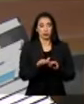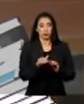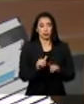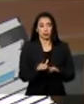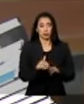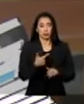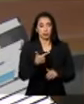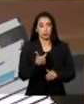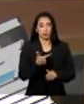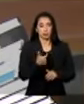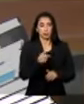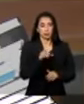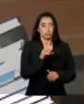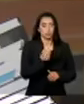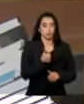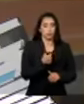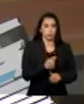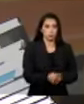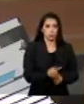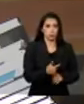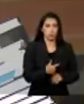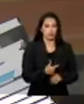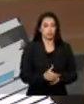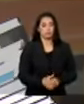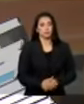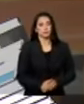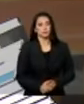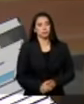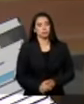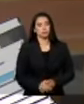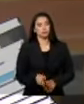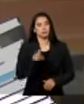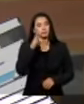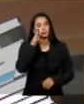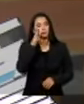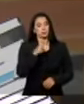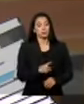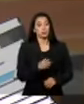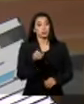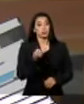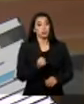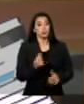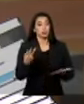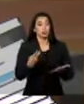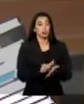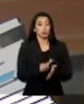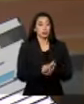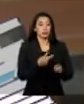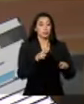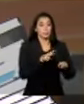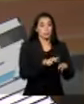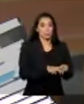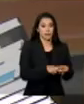aduz sucessivamente que, em situações de prisão provisória, hão de ser